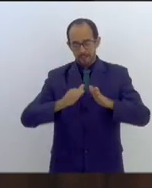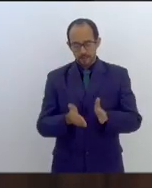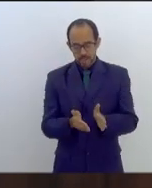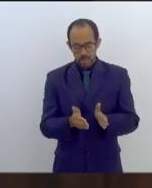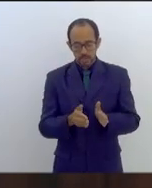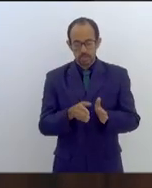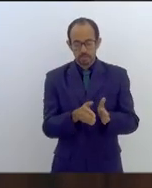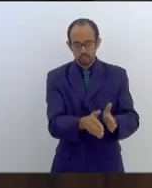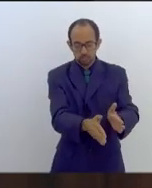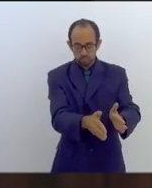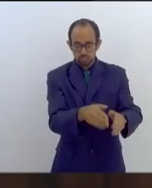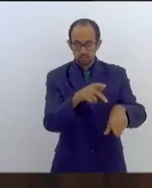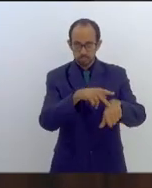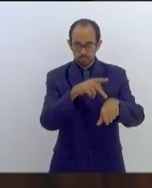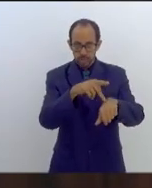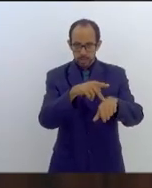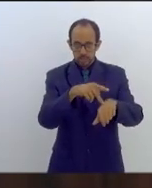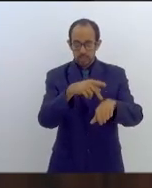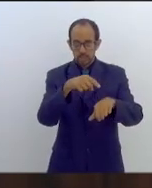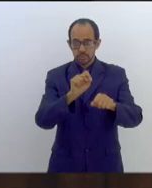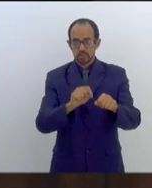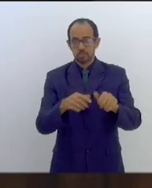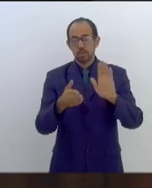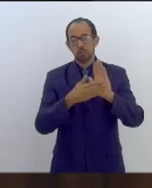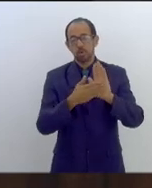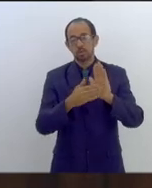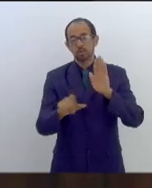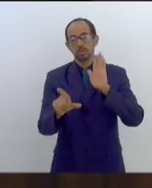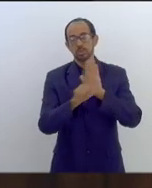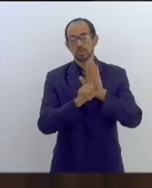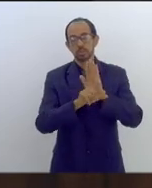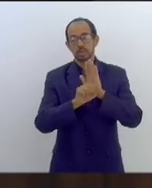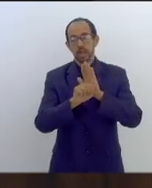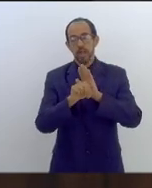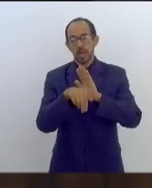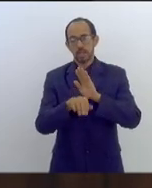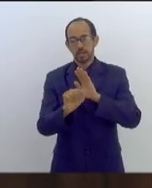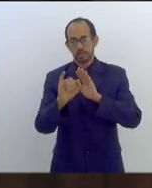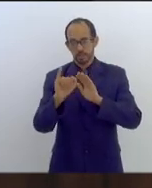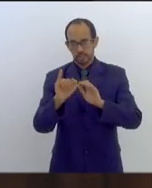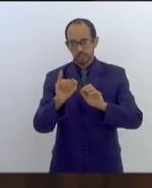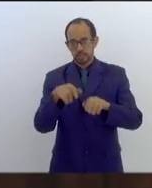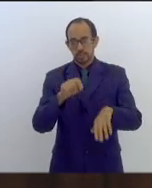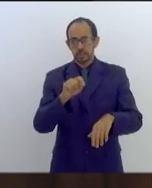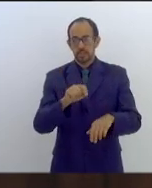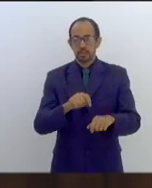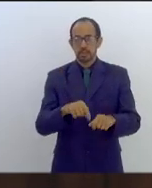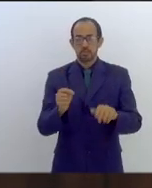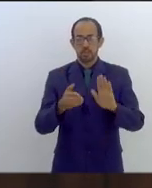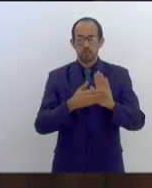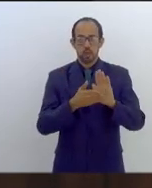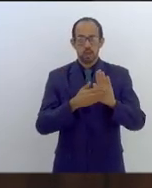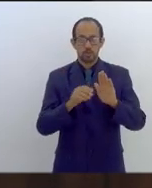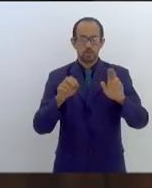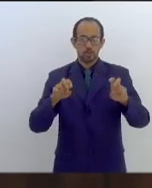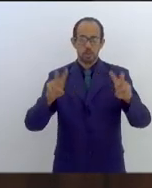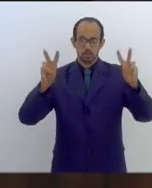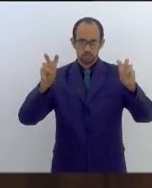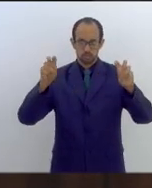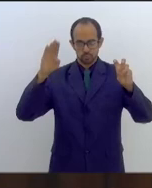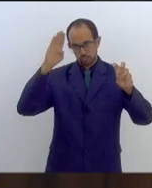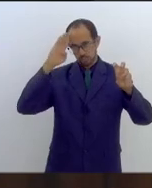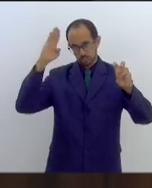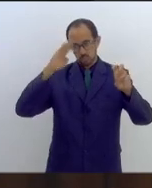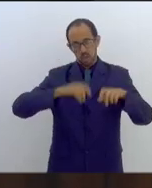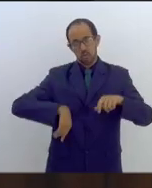Janeiro. Proposta do Legisla aqui. Parecer da Comissão de Emendas Constitucionais e Vetos, favorável ao mérito e favorável às emendas número 1